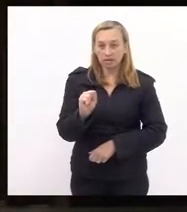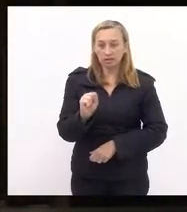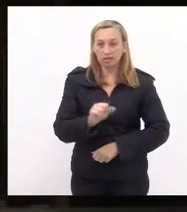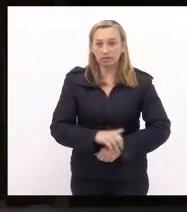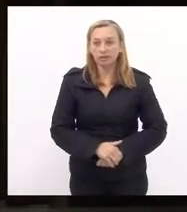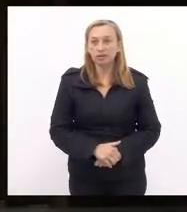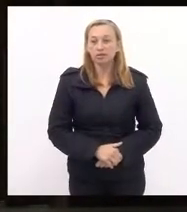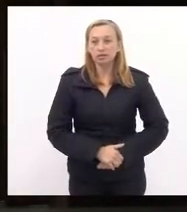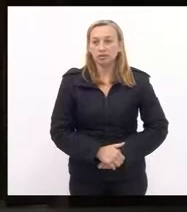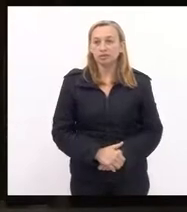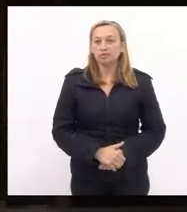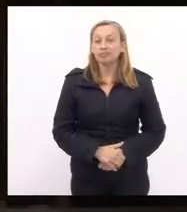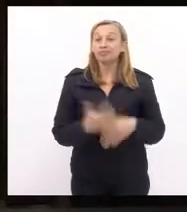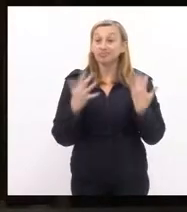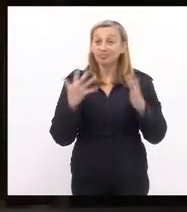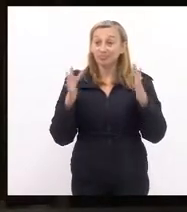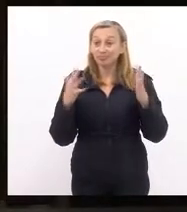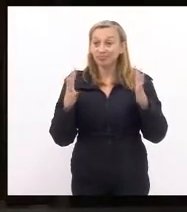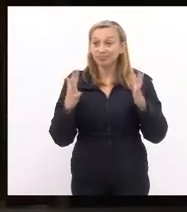Figueiredo.